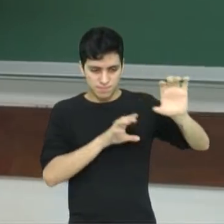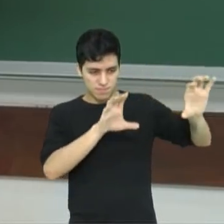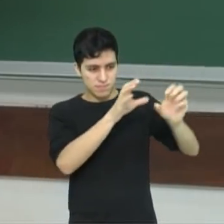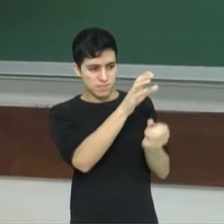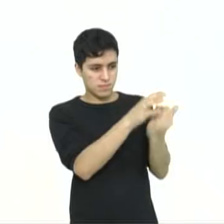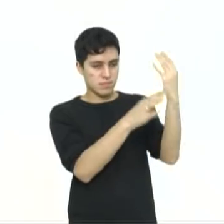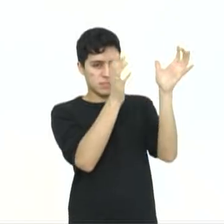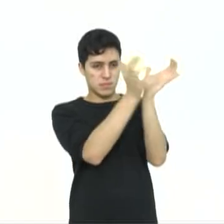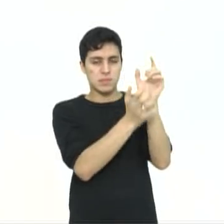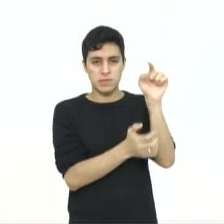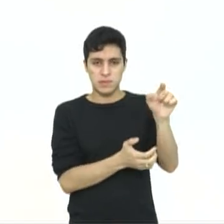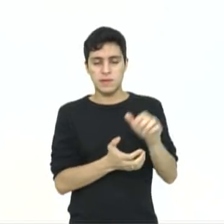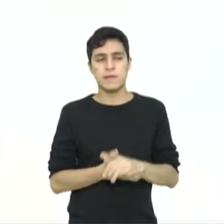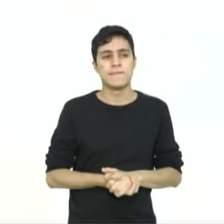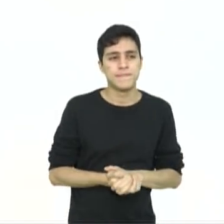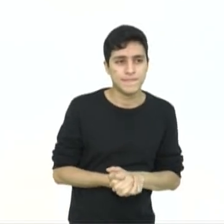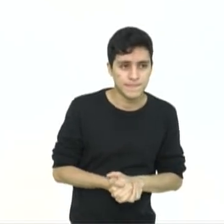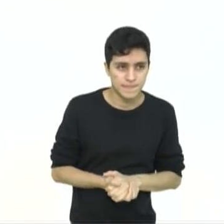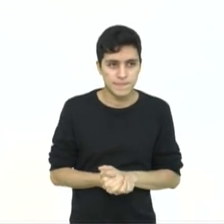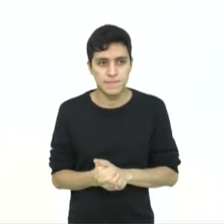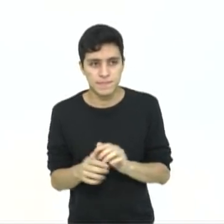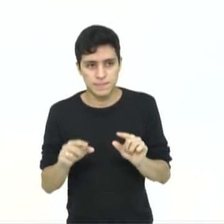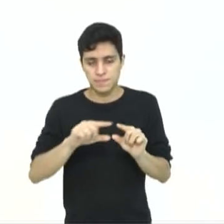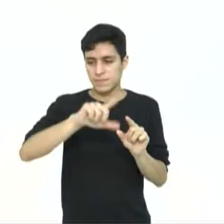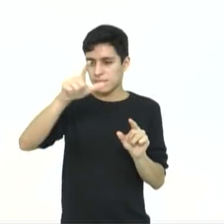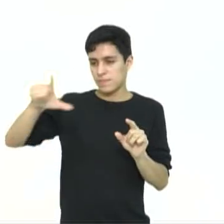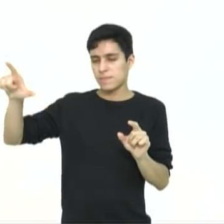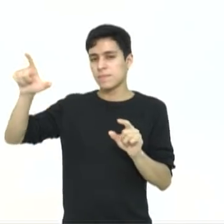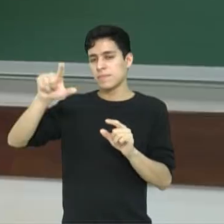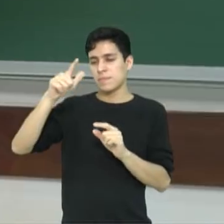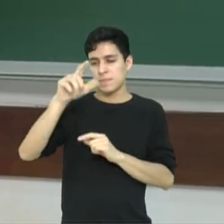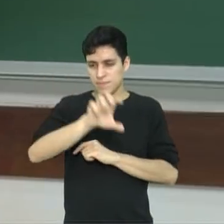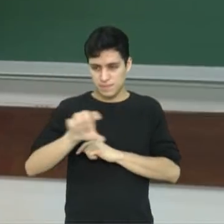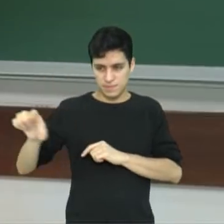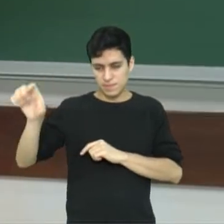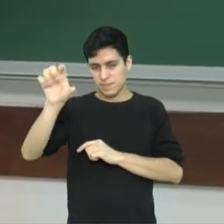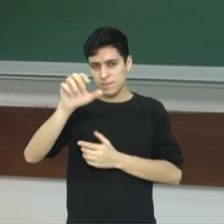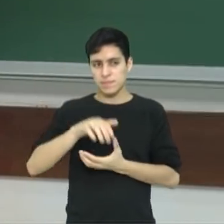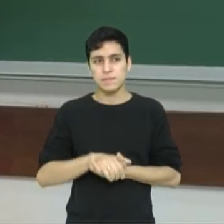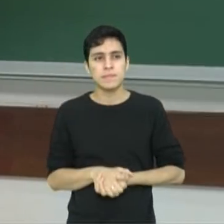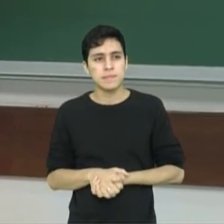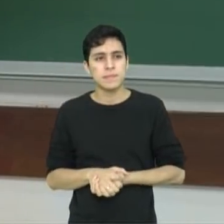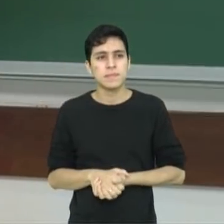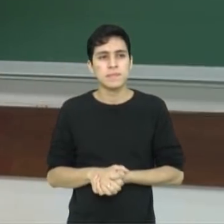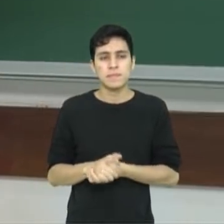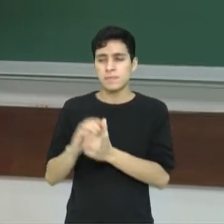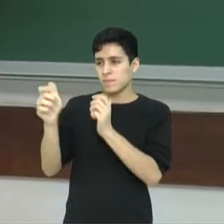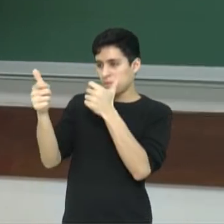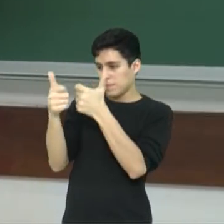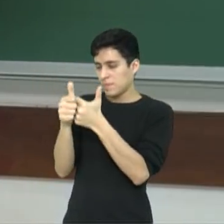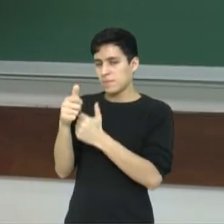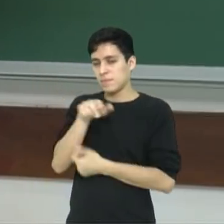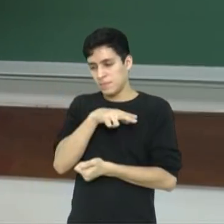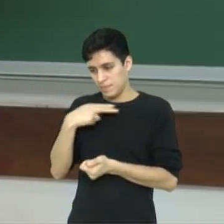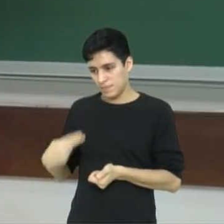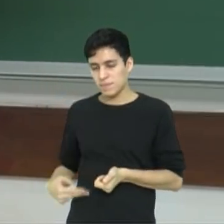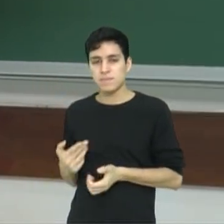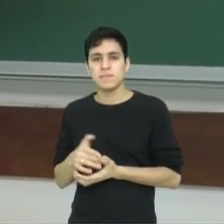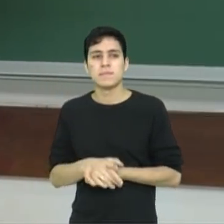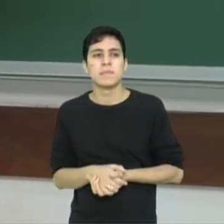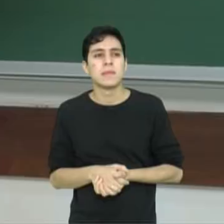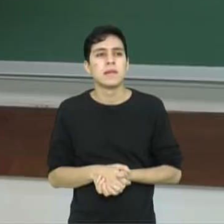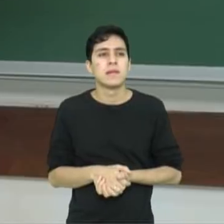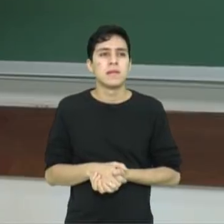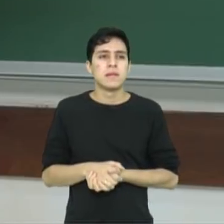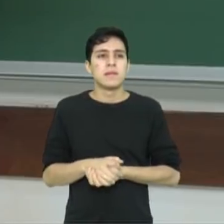D? Qual? Muito bem, acertou! Mudança de Maomé de Meca para